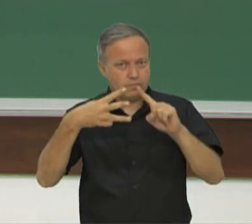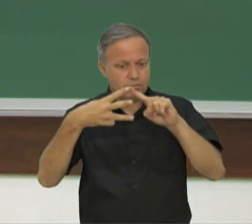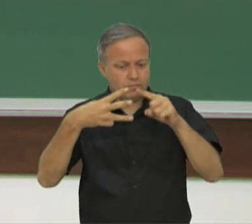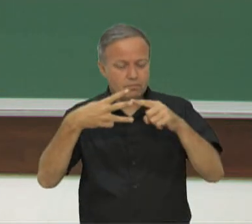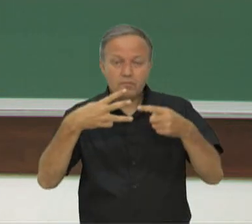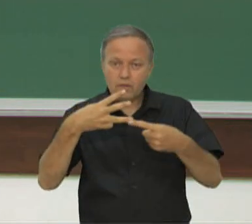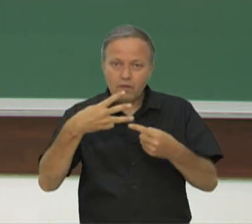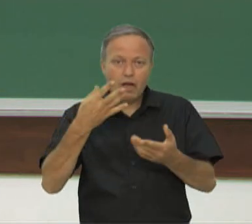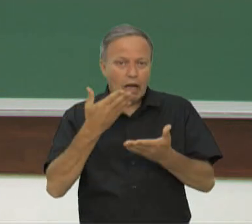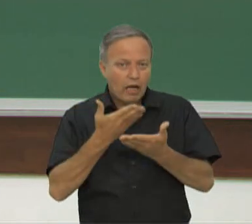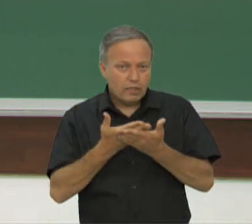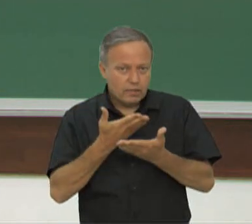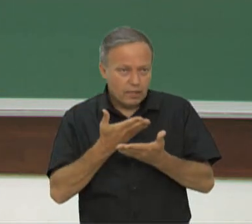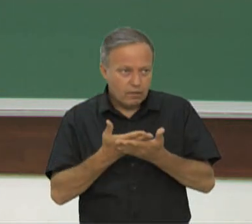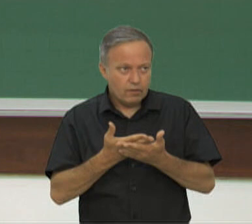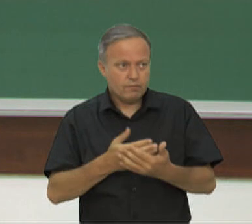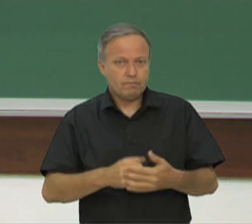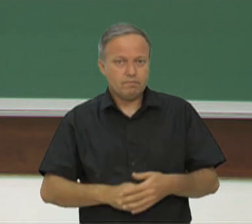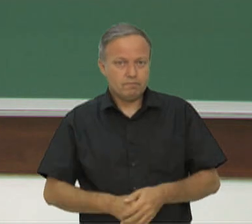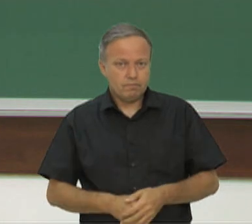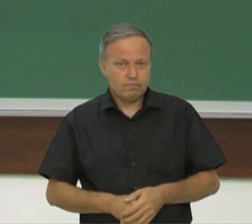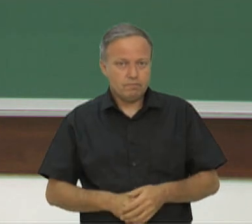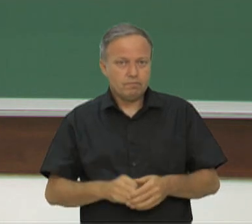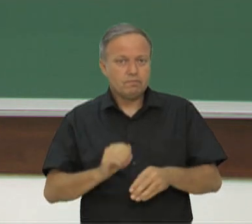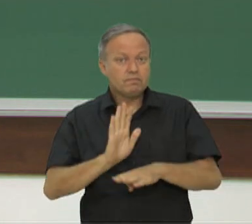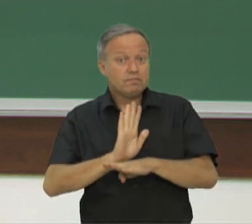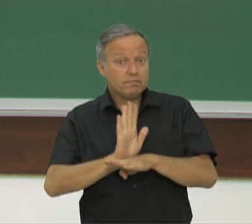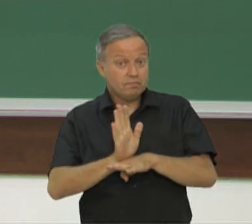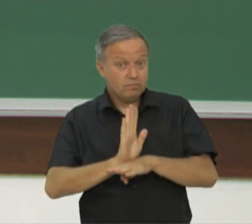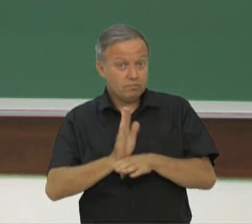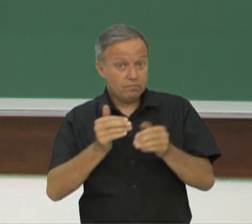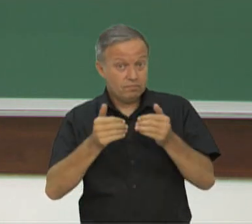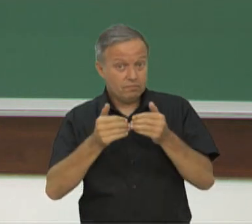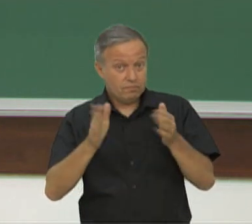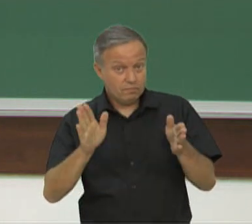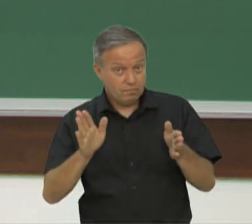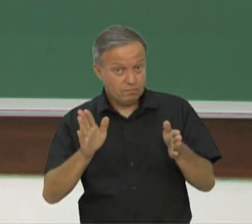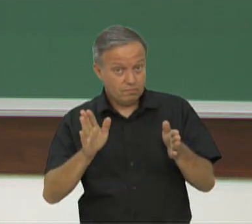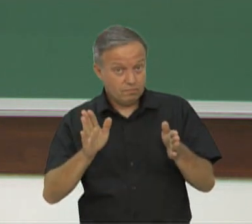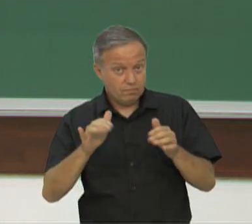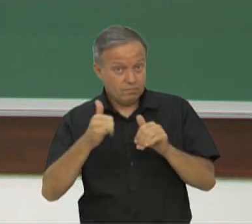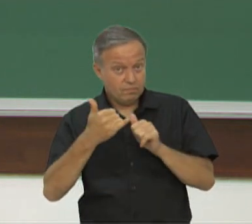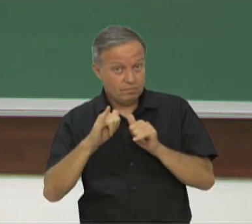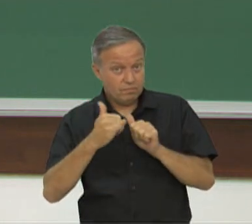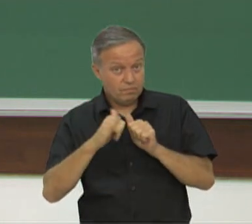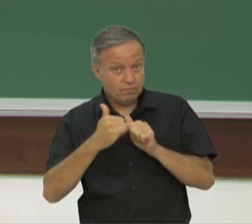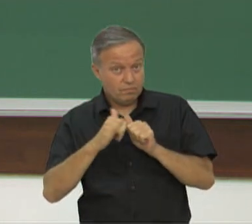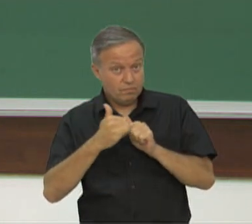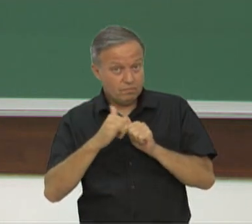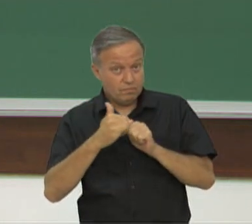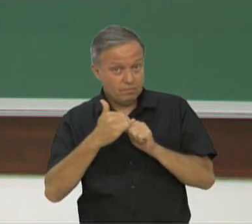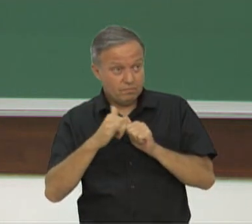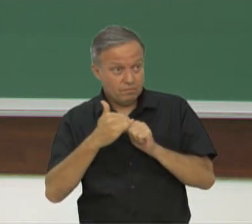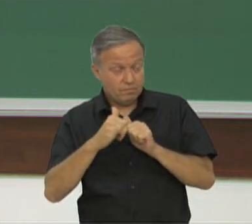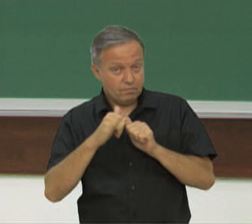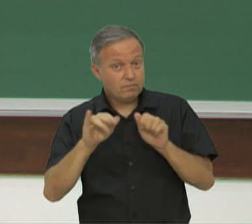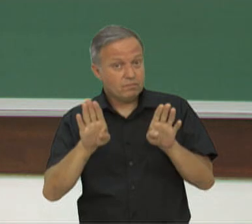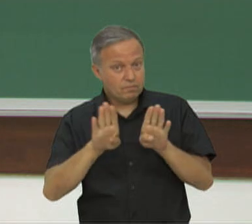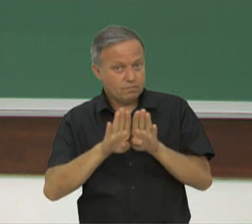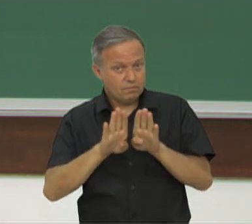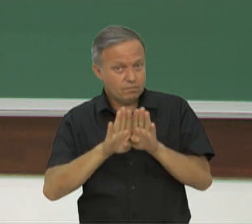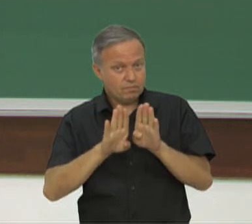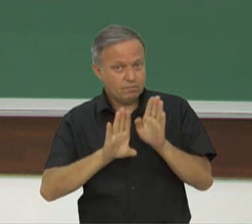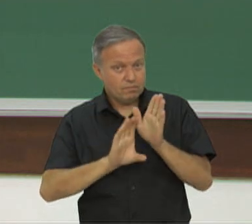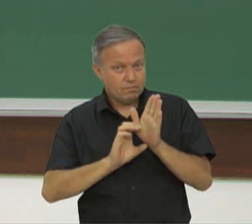canais para poder assistir essas aulas. A TV aberta, a internet através do YouTube e o nosso aplicativo